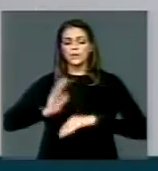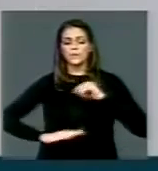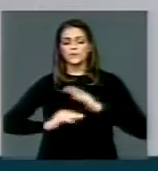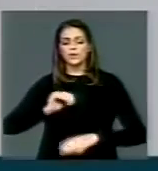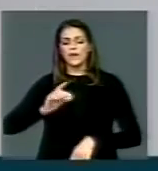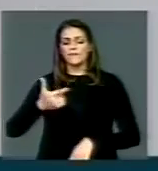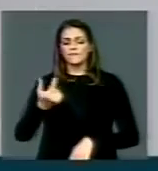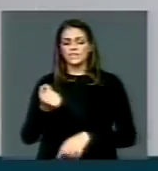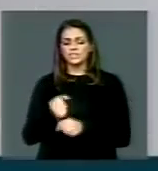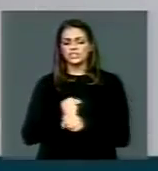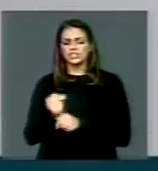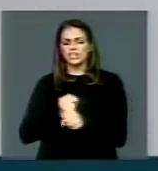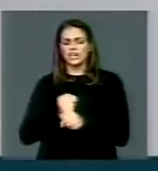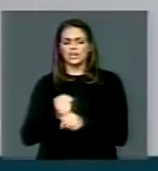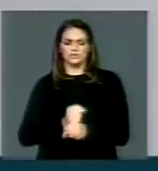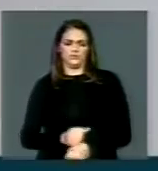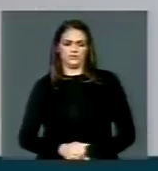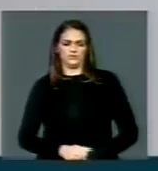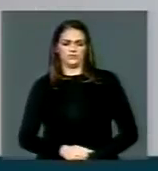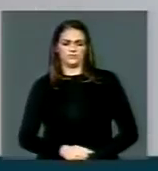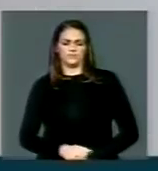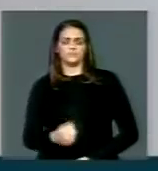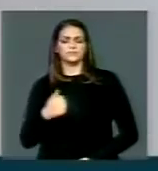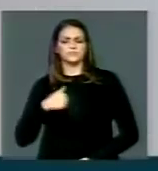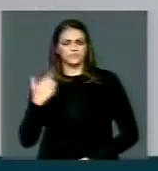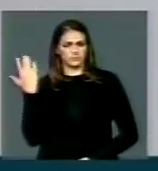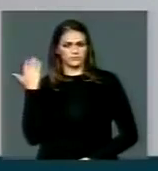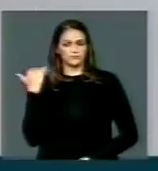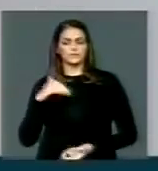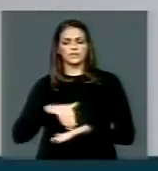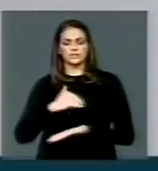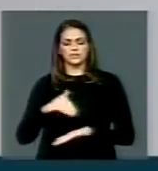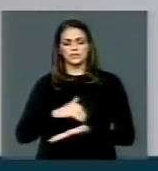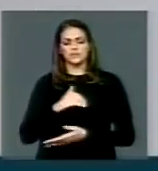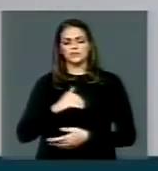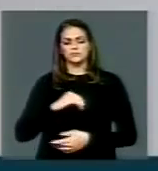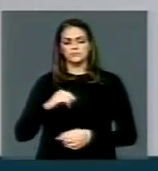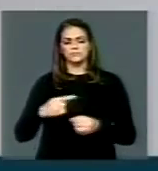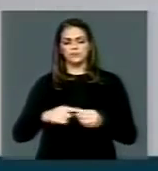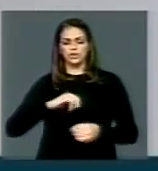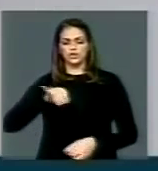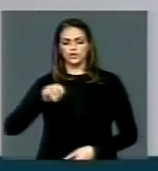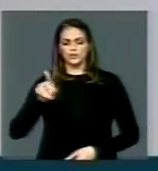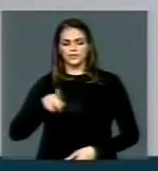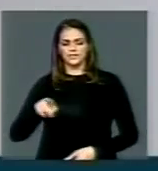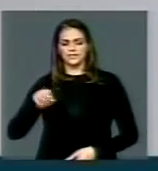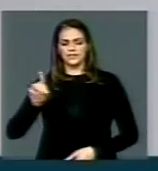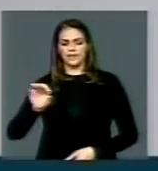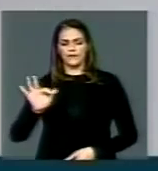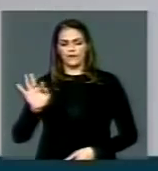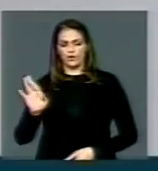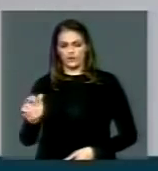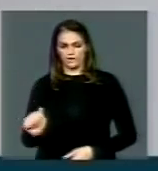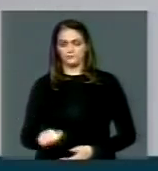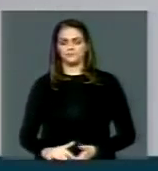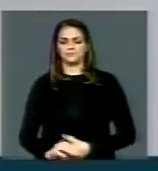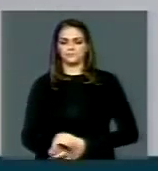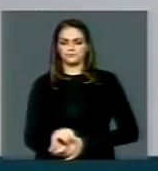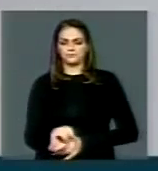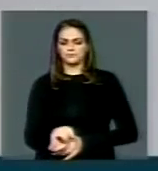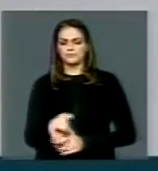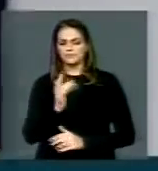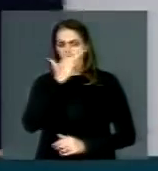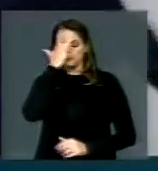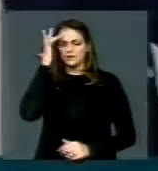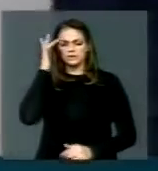Tem conselheiros profissionais. Eu, quando fui secretário de governo de Juiz de Fora, vi esse fenômeno. Aquele mais radical